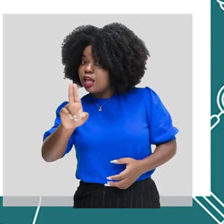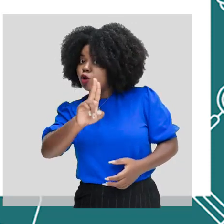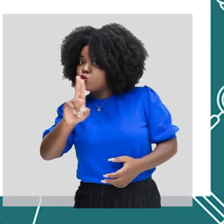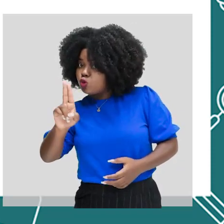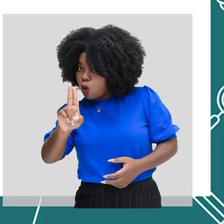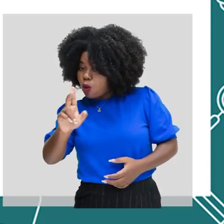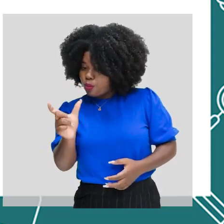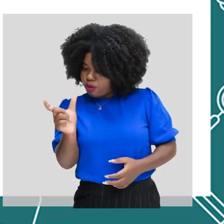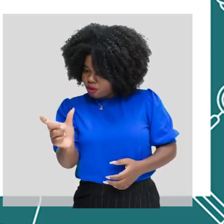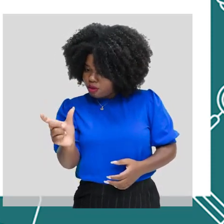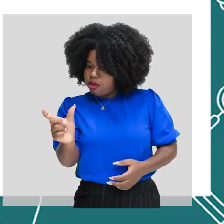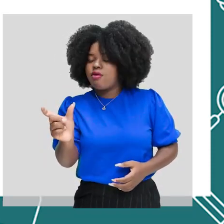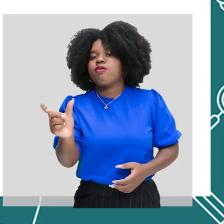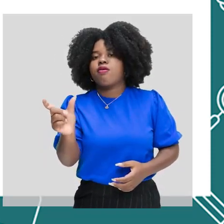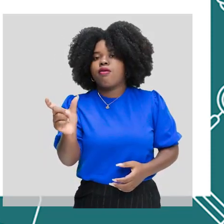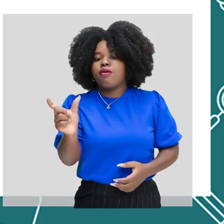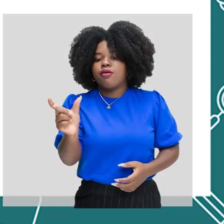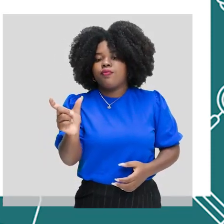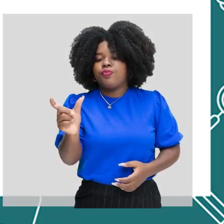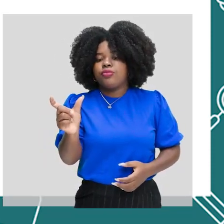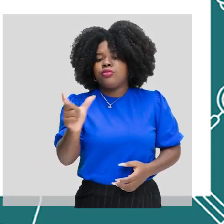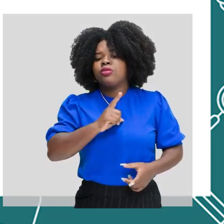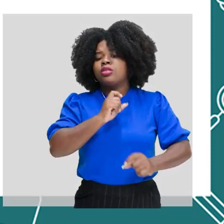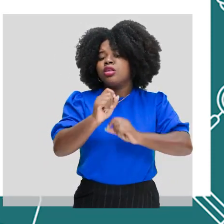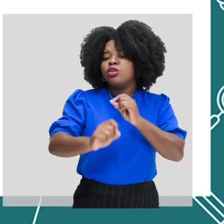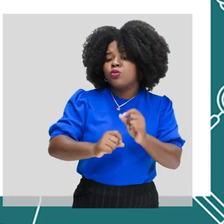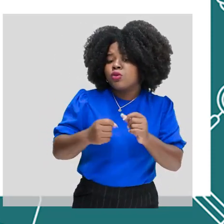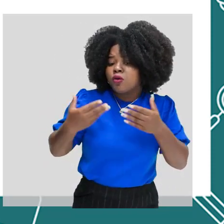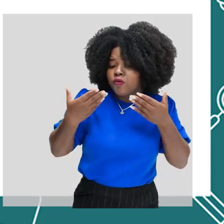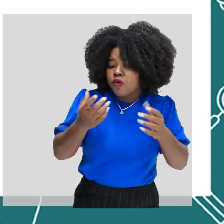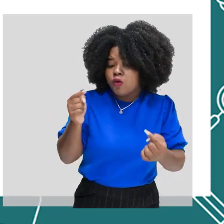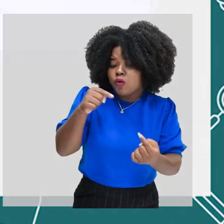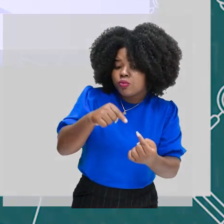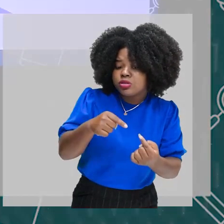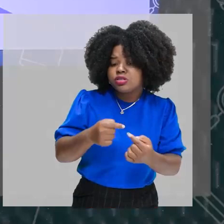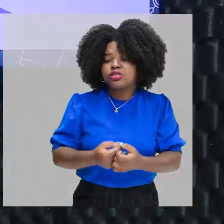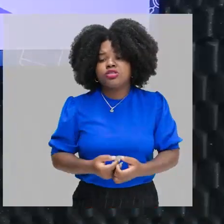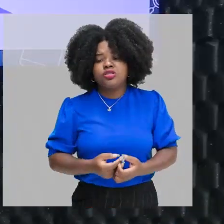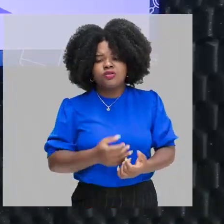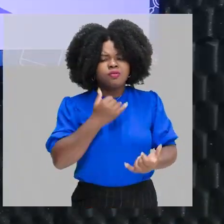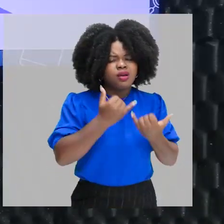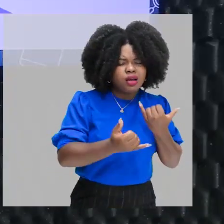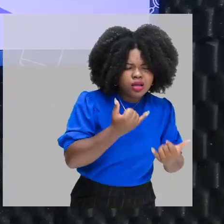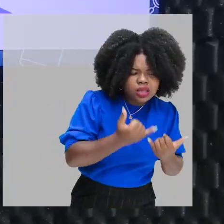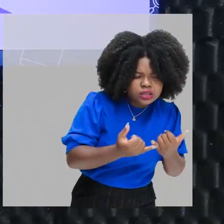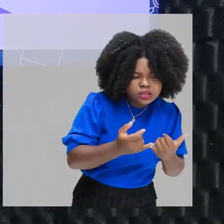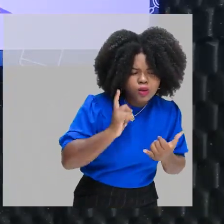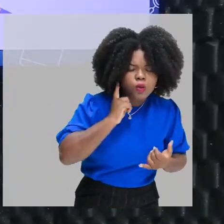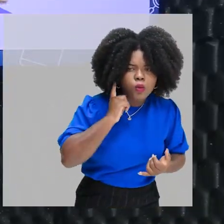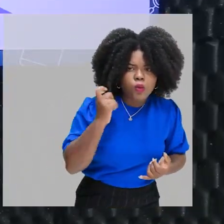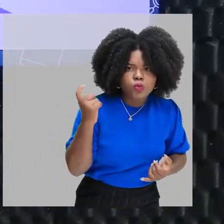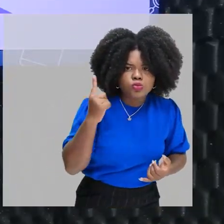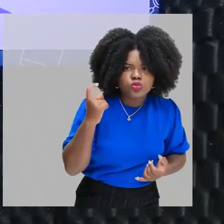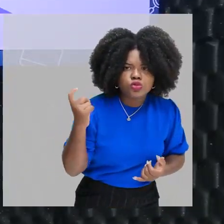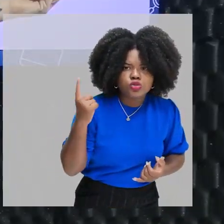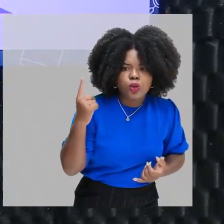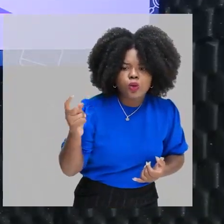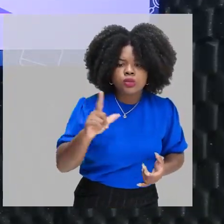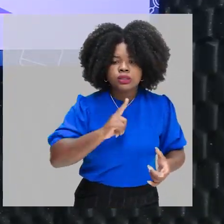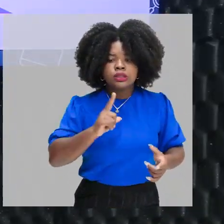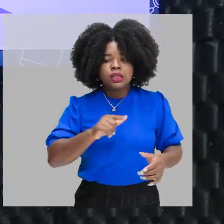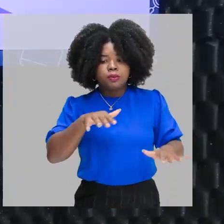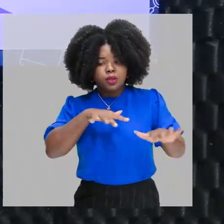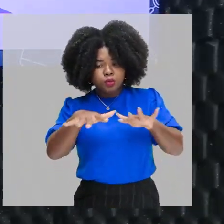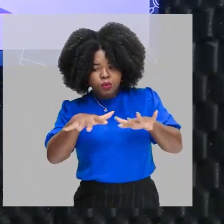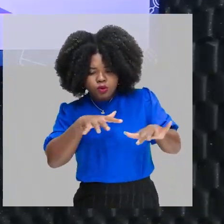duas sílabas, ele traz uma relevância, ele traz uma semelhança com o som que é formado pelo